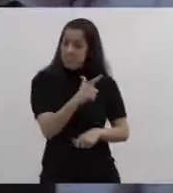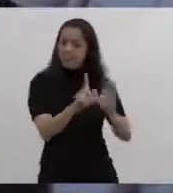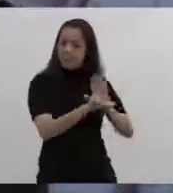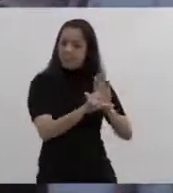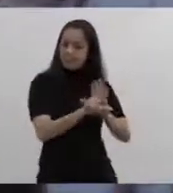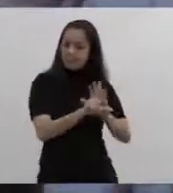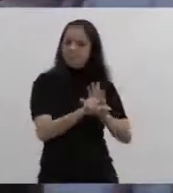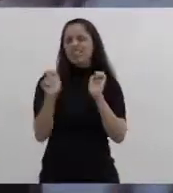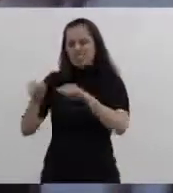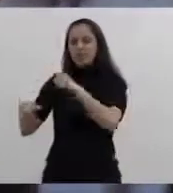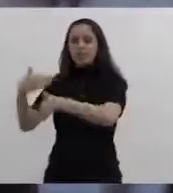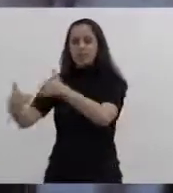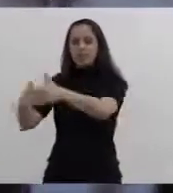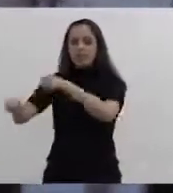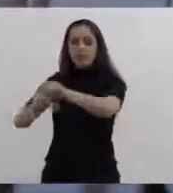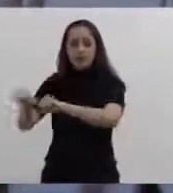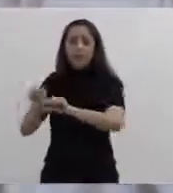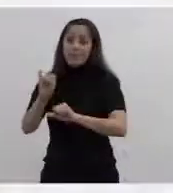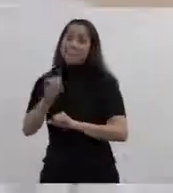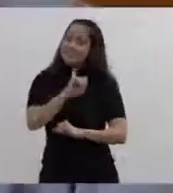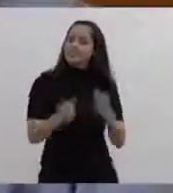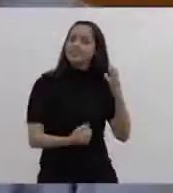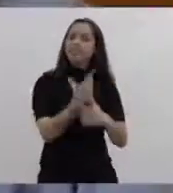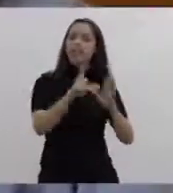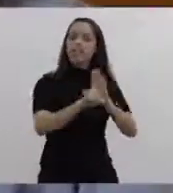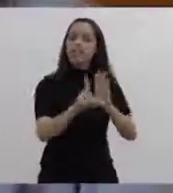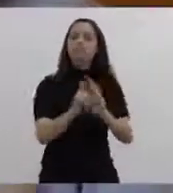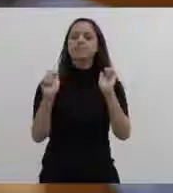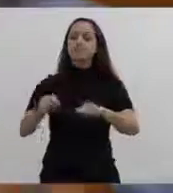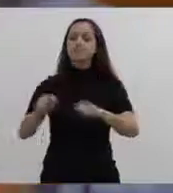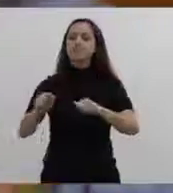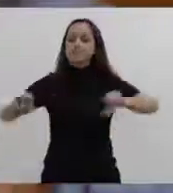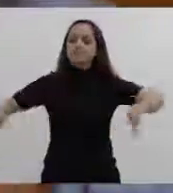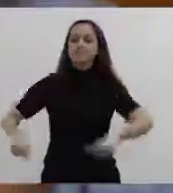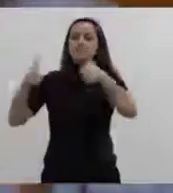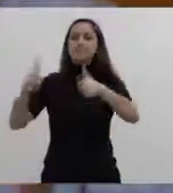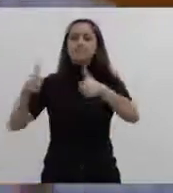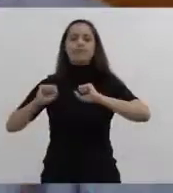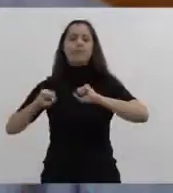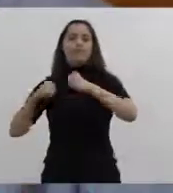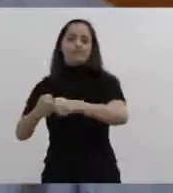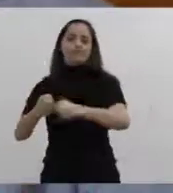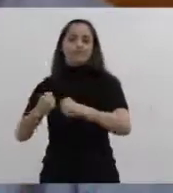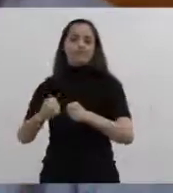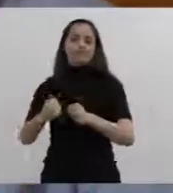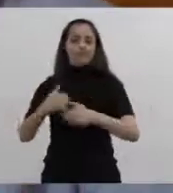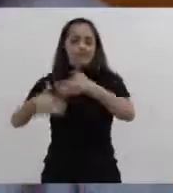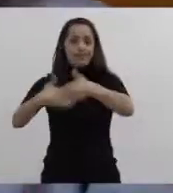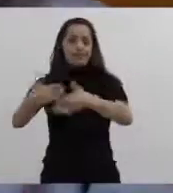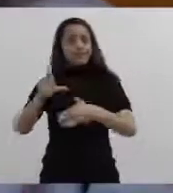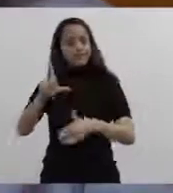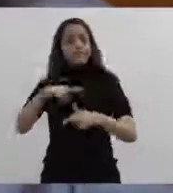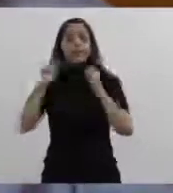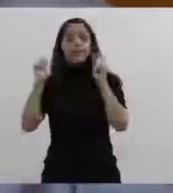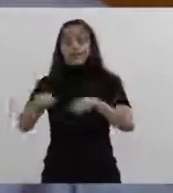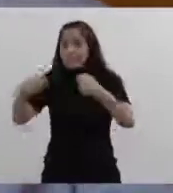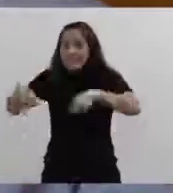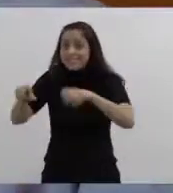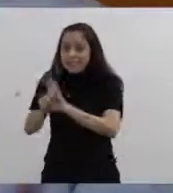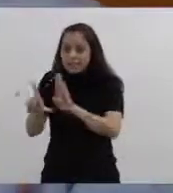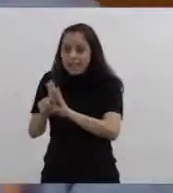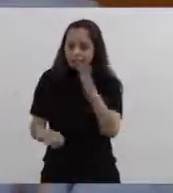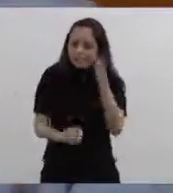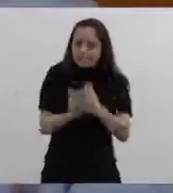Se precisarmos de uma lei, iremos propô-la e discuti-la. Mas não é necessário uma lei. Existe sim uma normativa, que eu posso